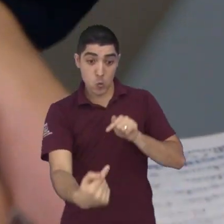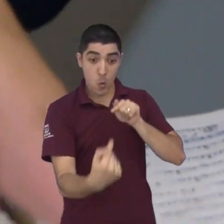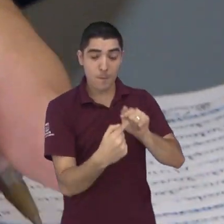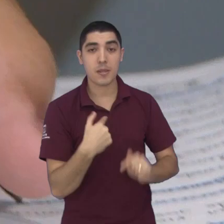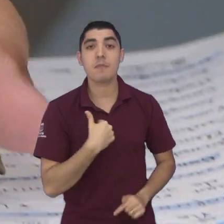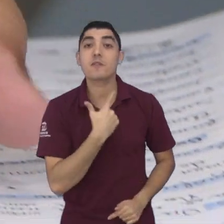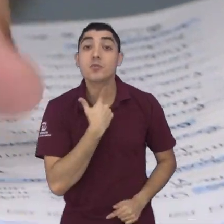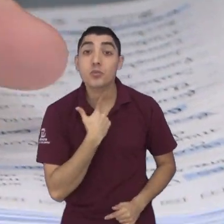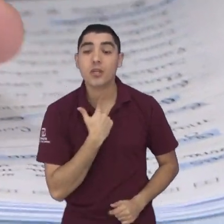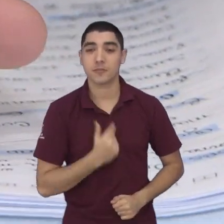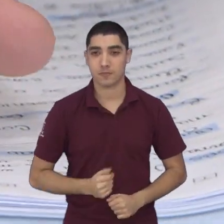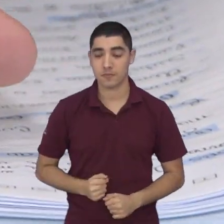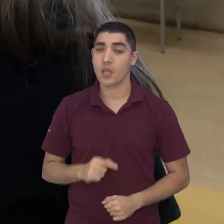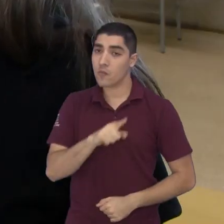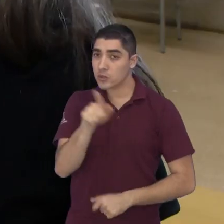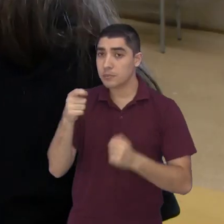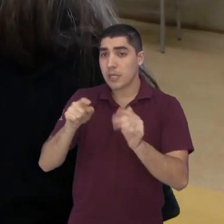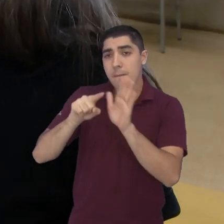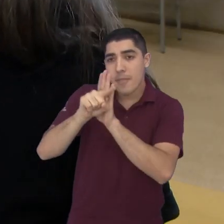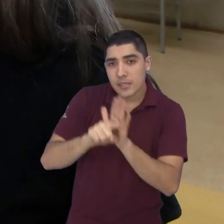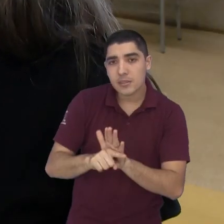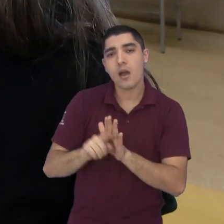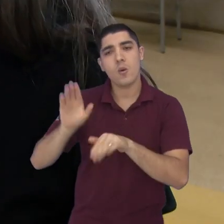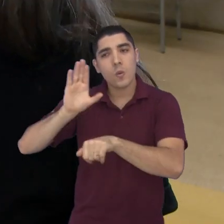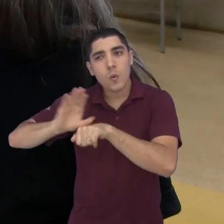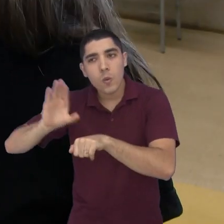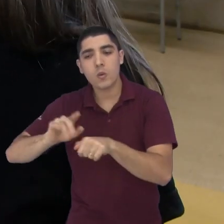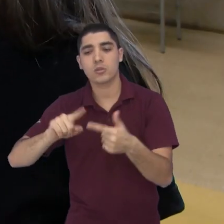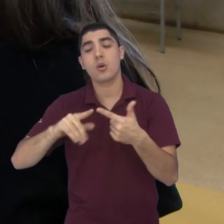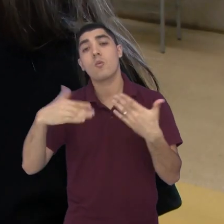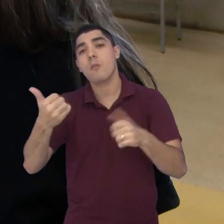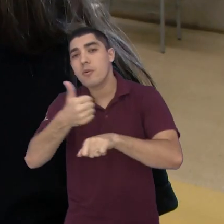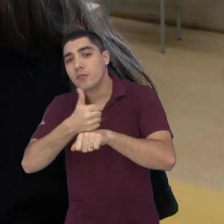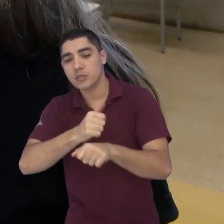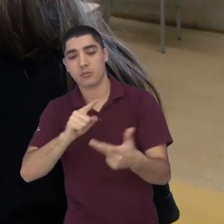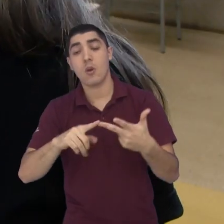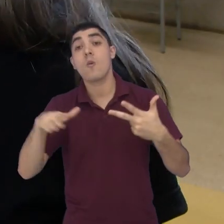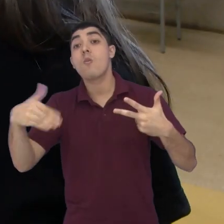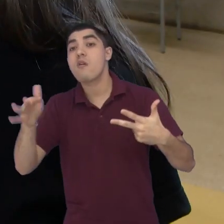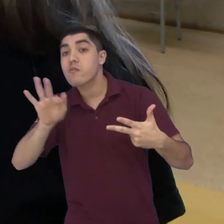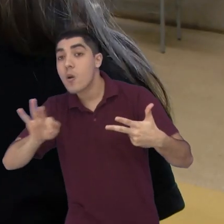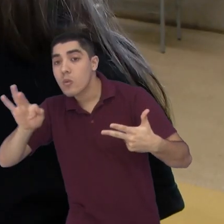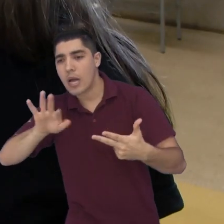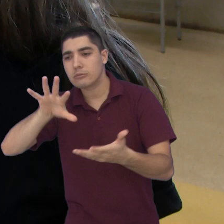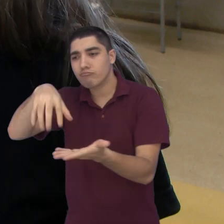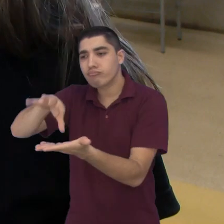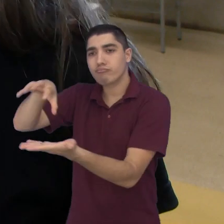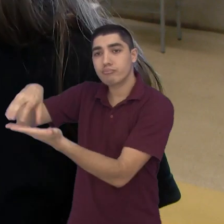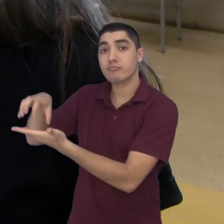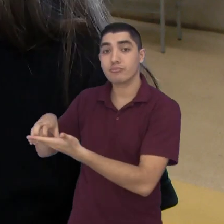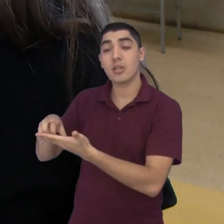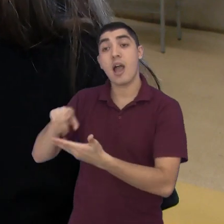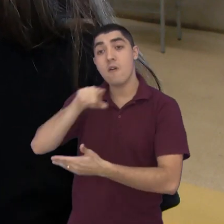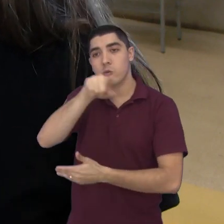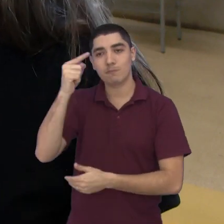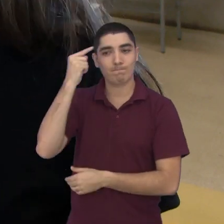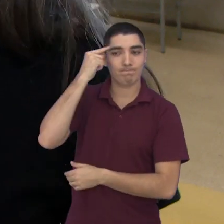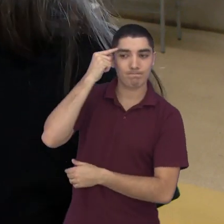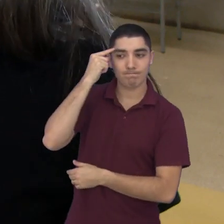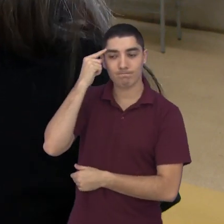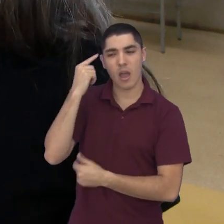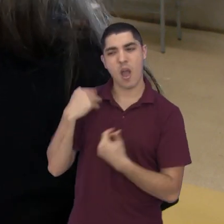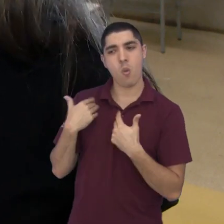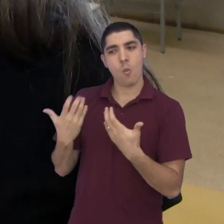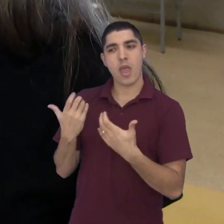até as expectativas Pesquise mais sobre os cursos sobre as profissões sobre as faculdades e isso faz com que